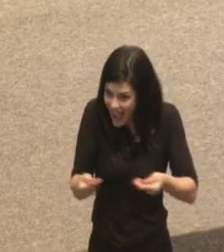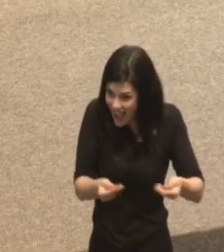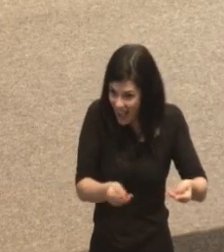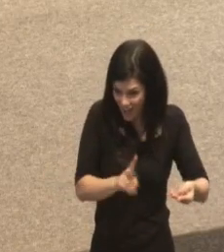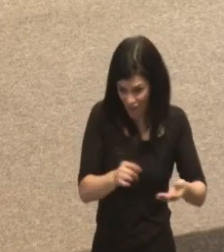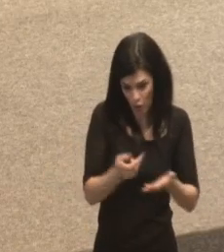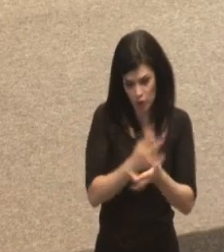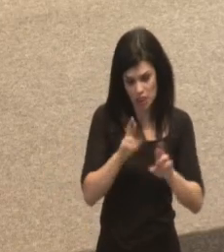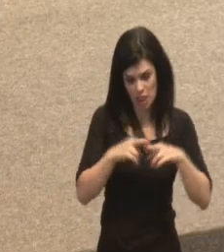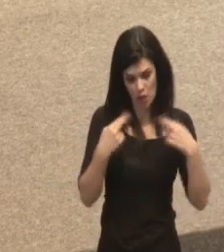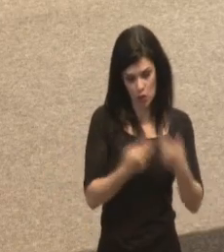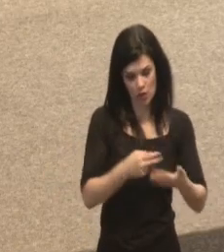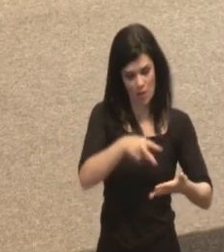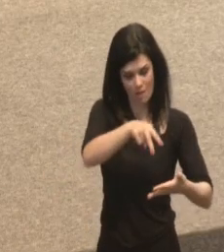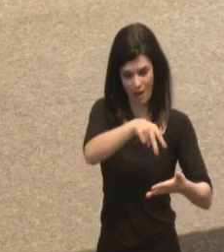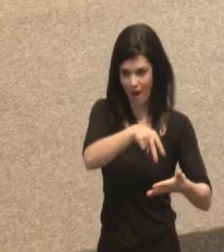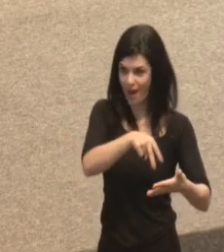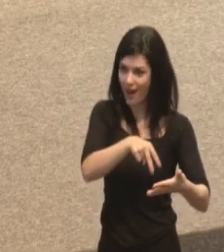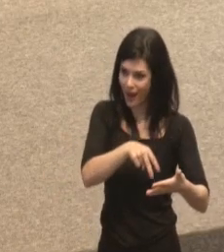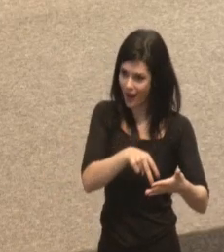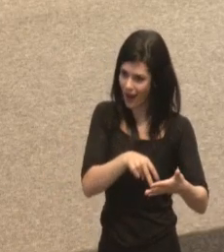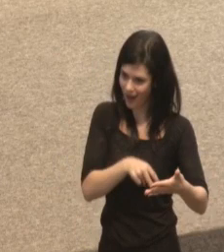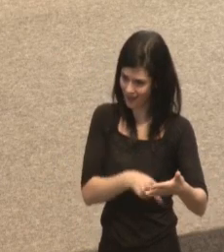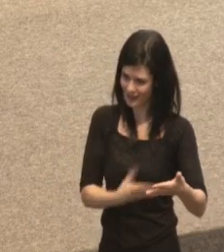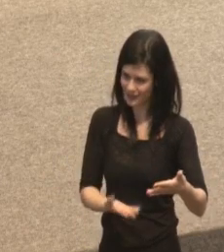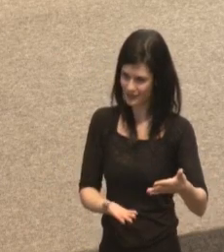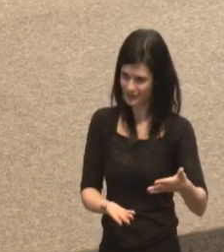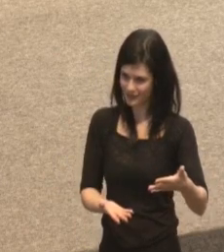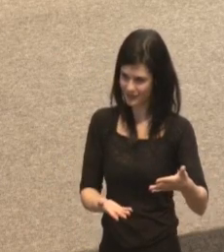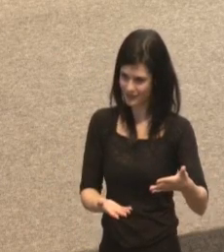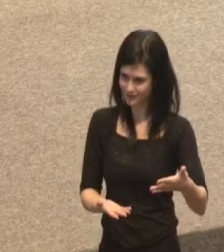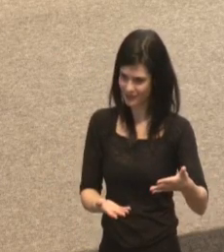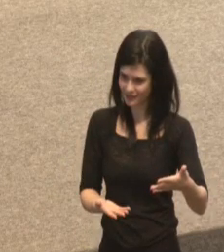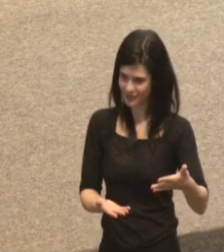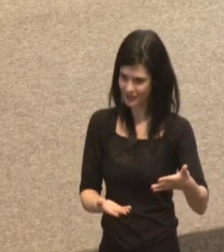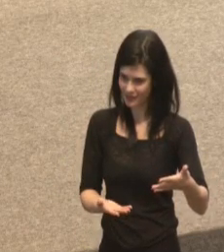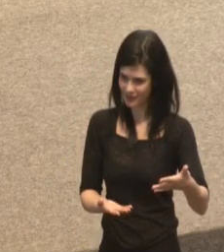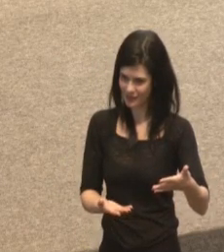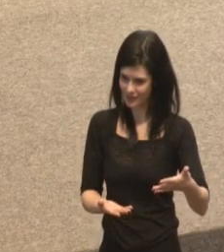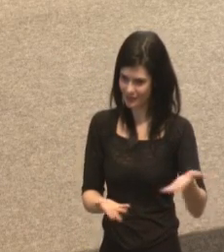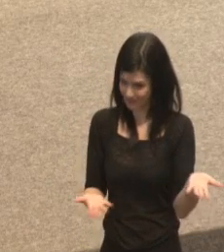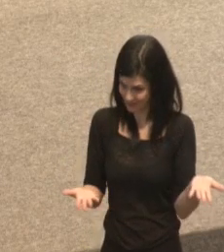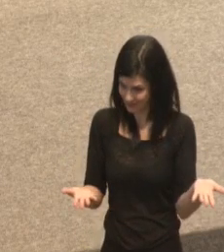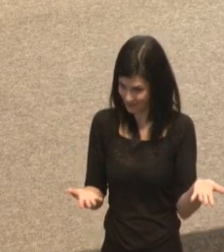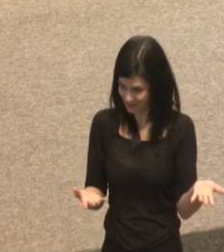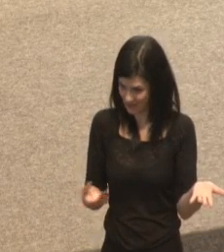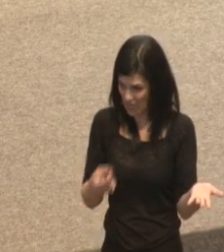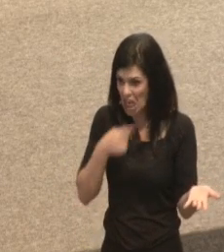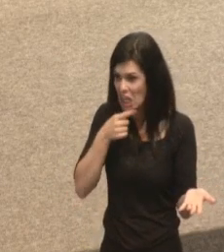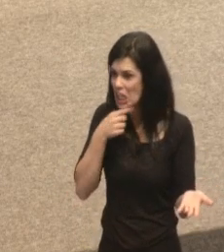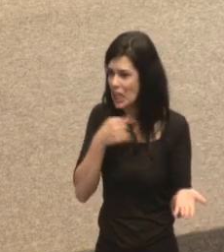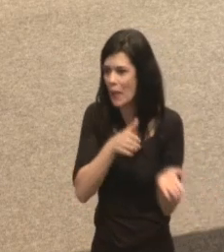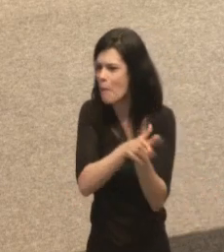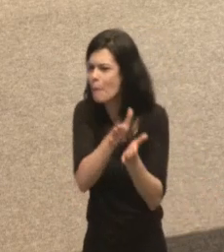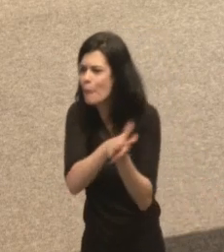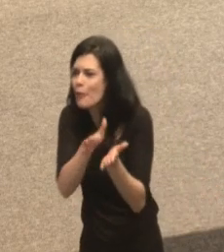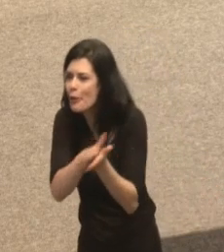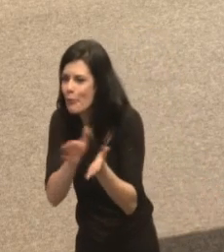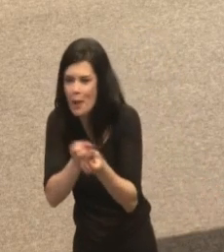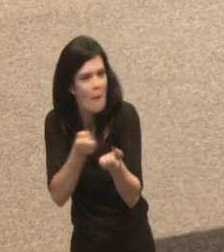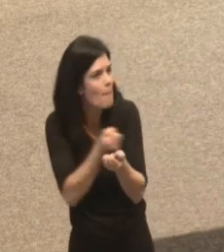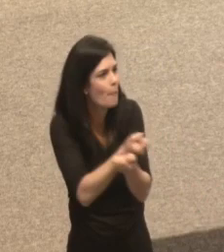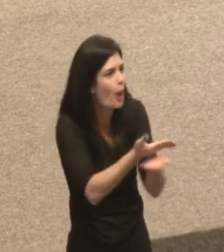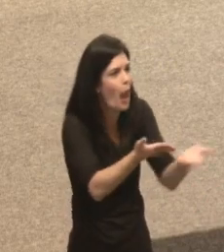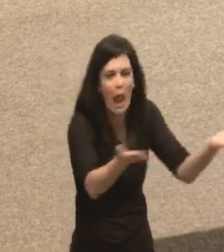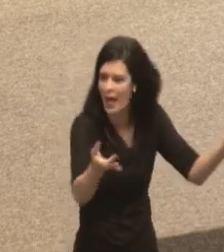reunião. E ninguém ficou na porta do local onde eles se reuniram para entregar uma cópia da carta. Aqueles irmãos sentaram